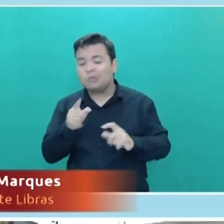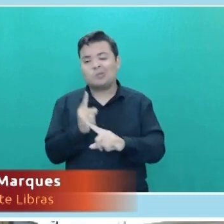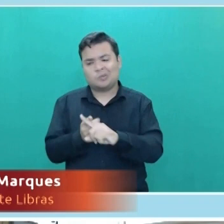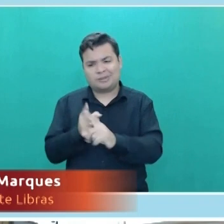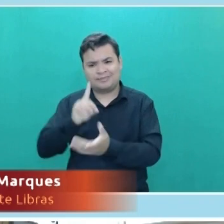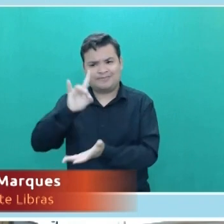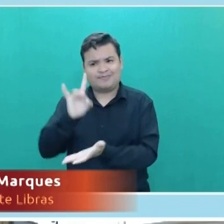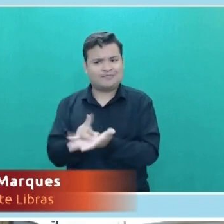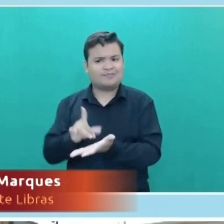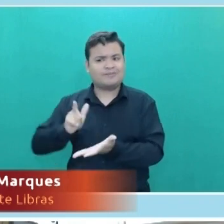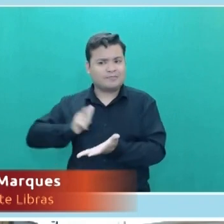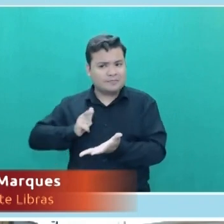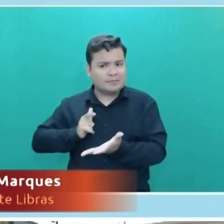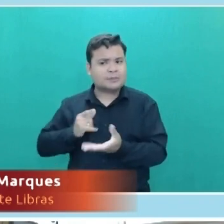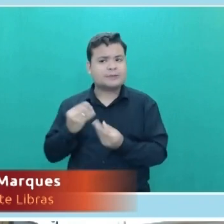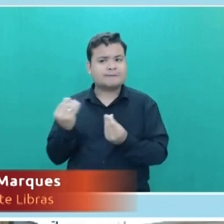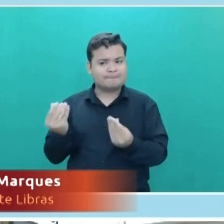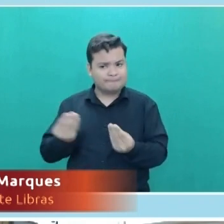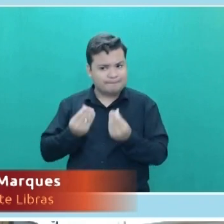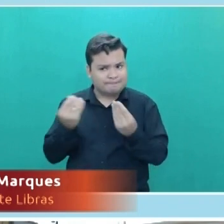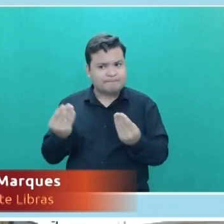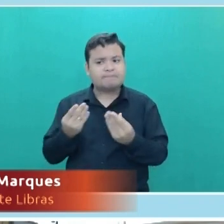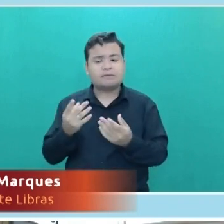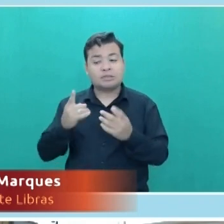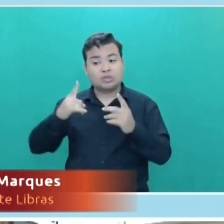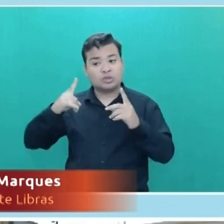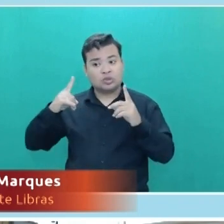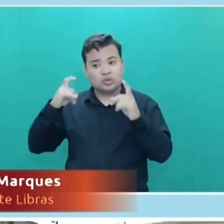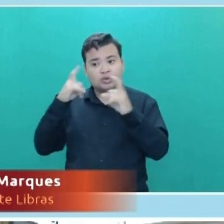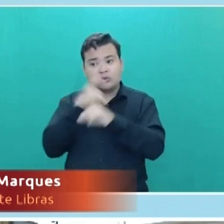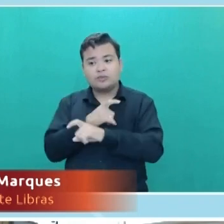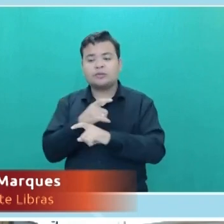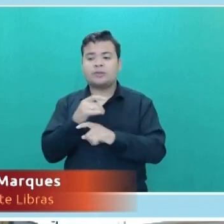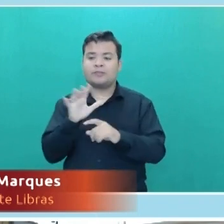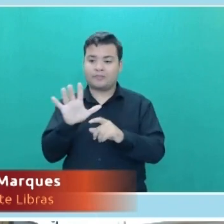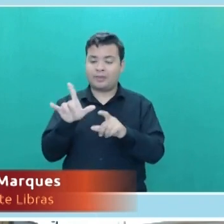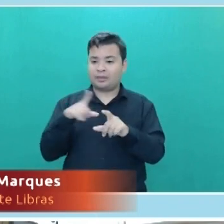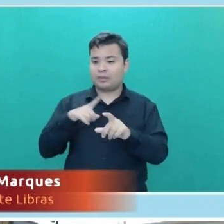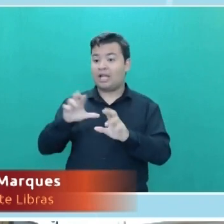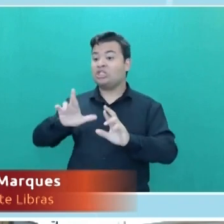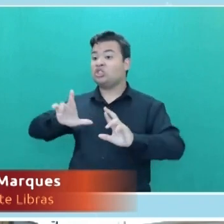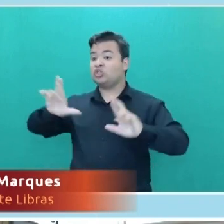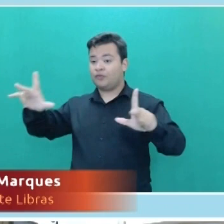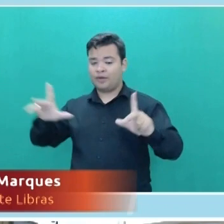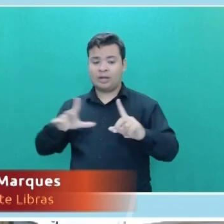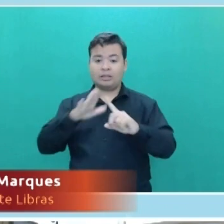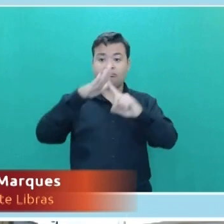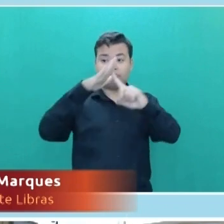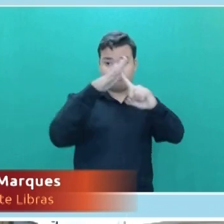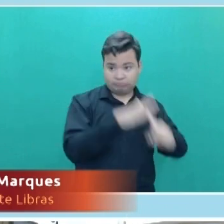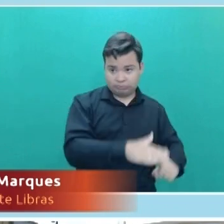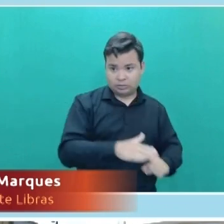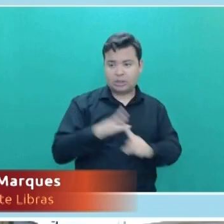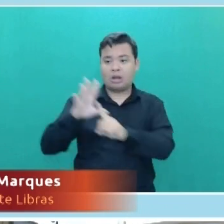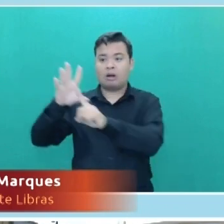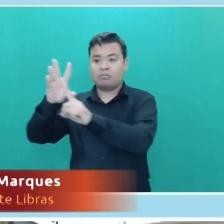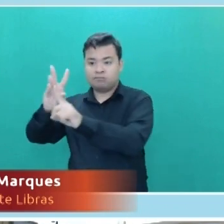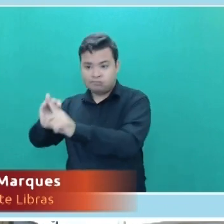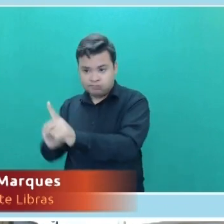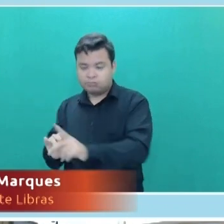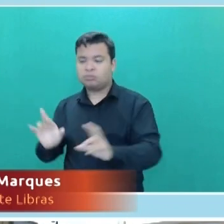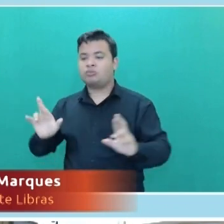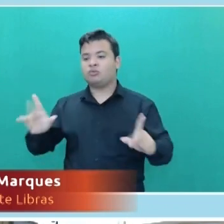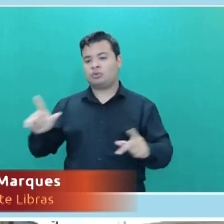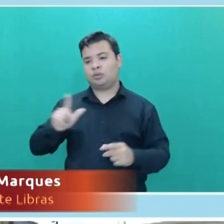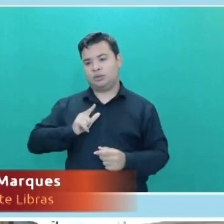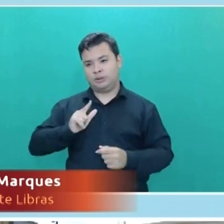grande, há uma diferença muito grande entre o assédio sexual e o assédio moral, no sentido de que, sempre que